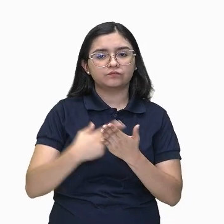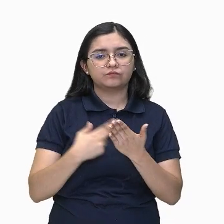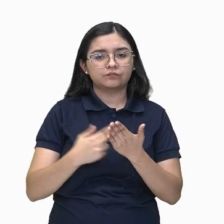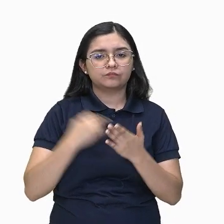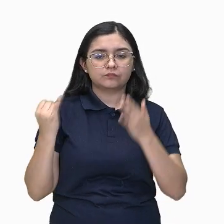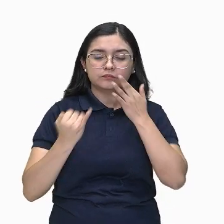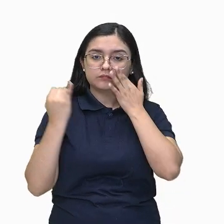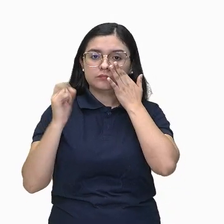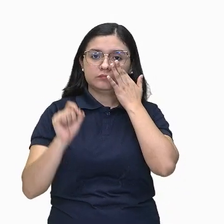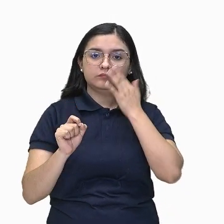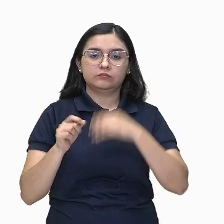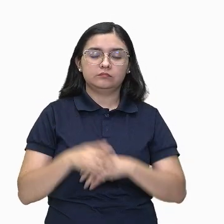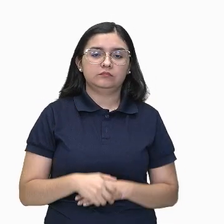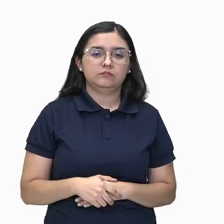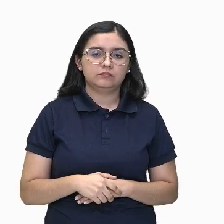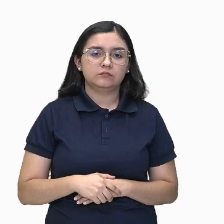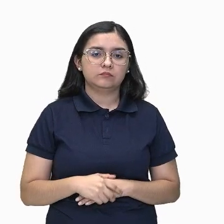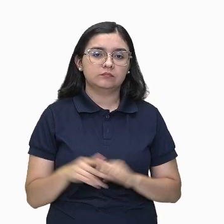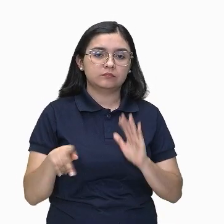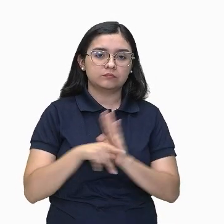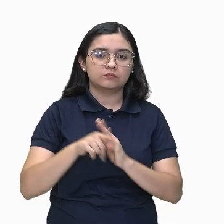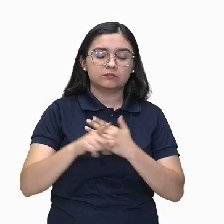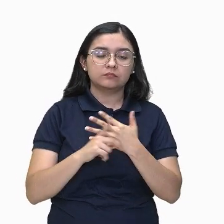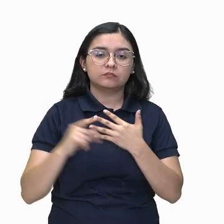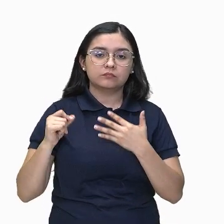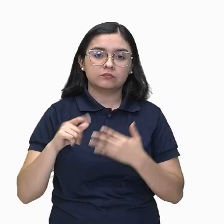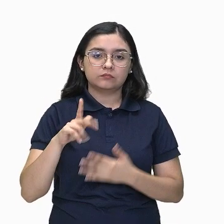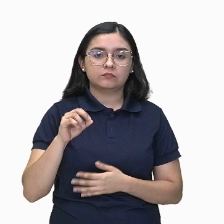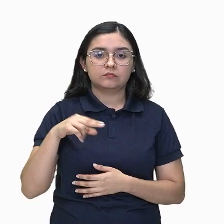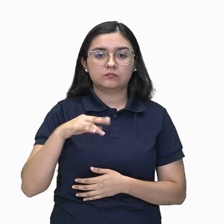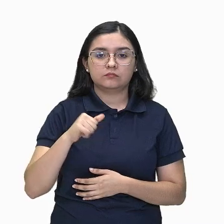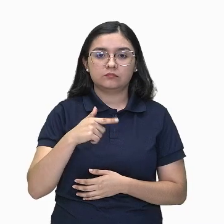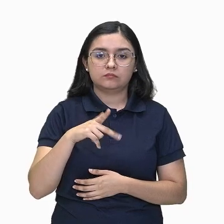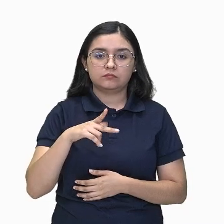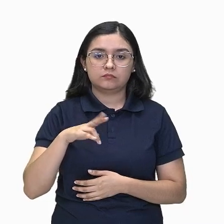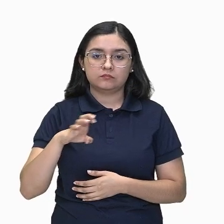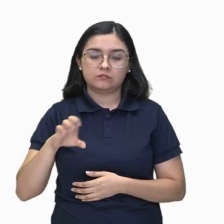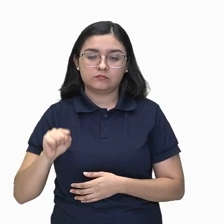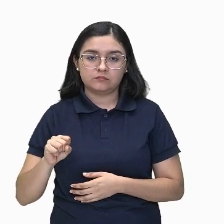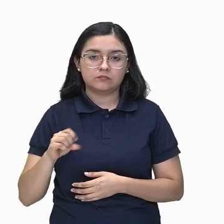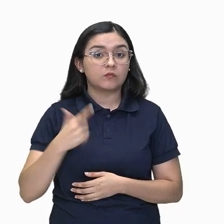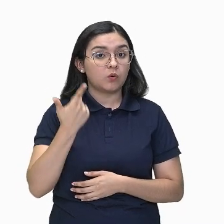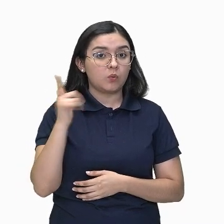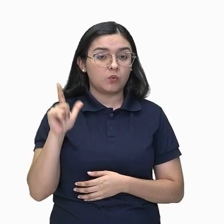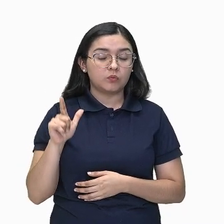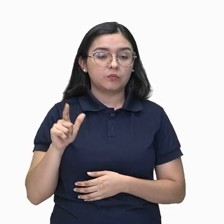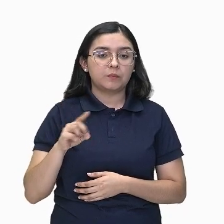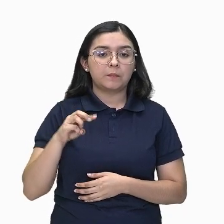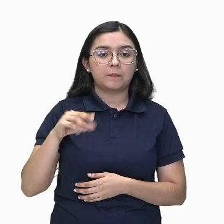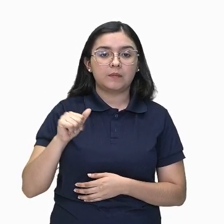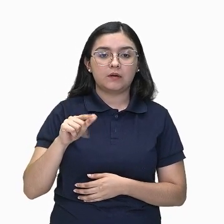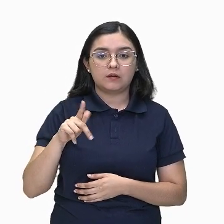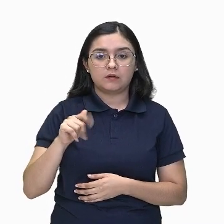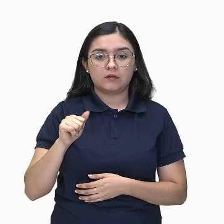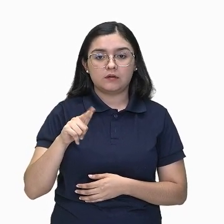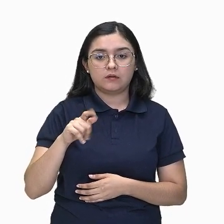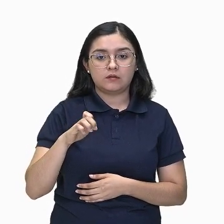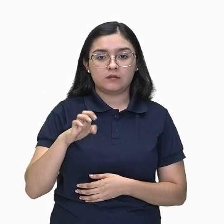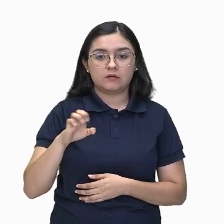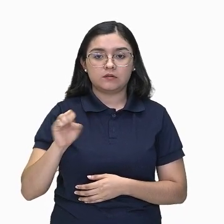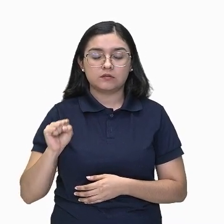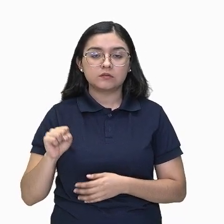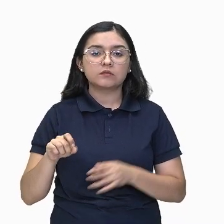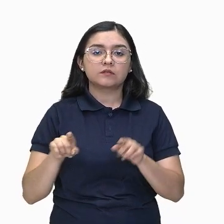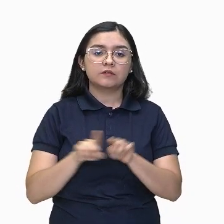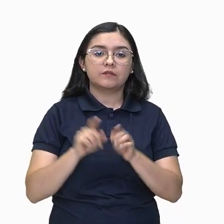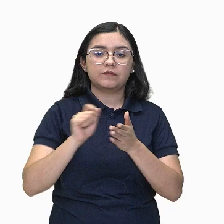importante, fundada pelo Gonçalves de Magalhães. Não é o Gonçalves Dias, é outro Gonçalves, tá? O Gonçalves de Magalhães, que vai escrever